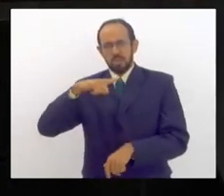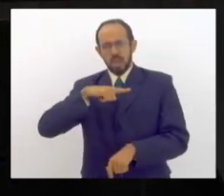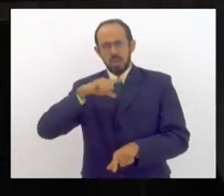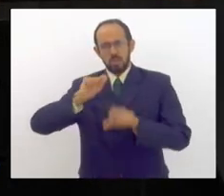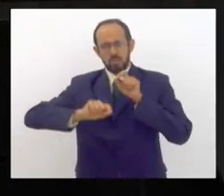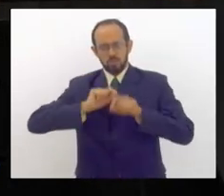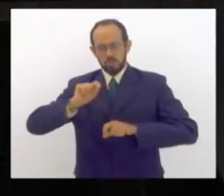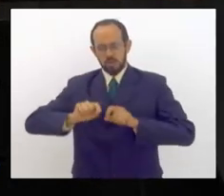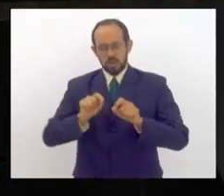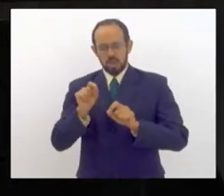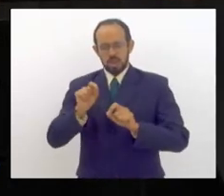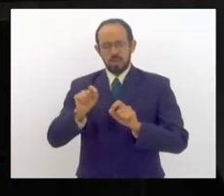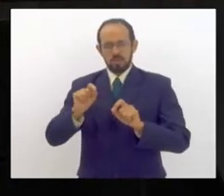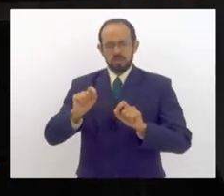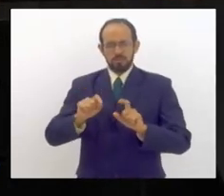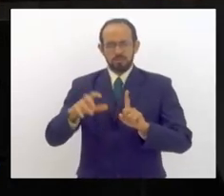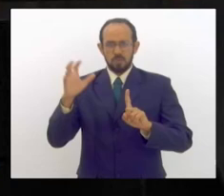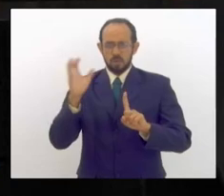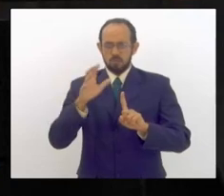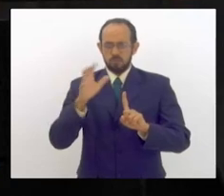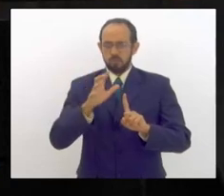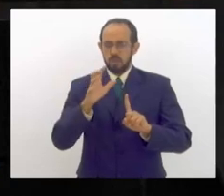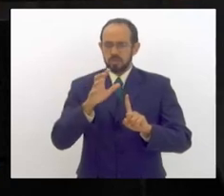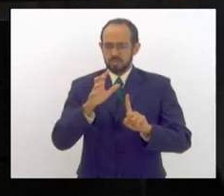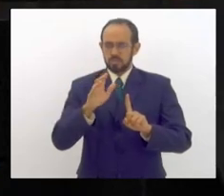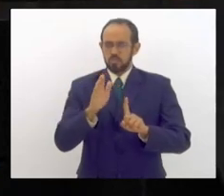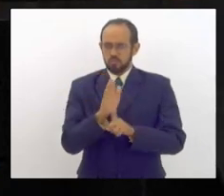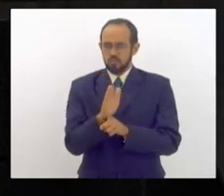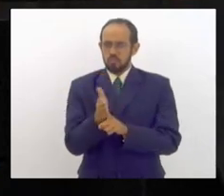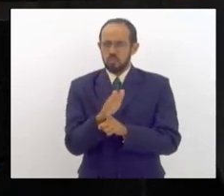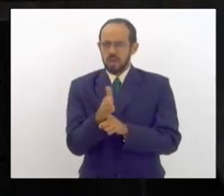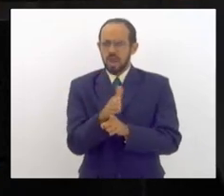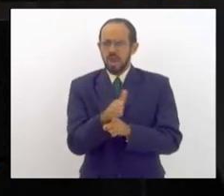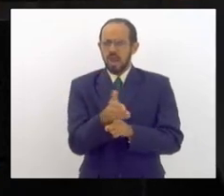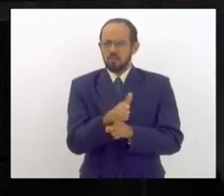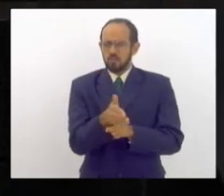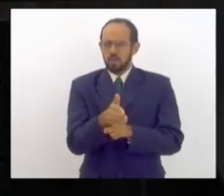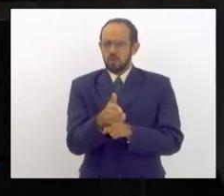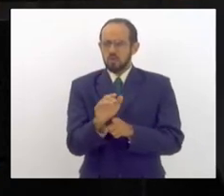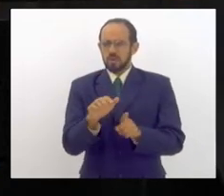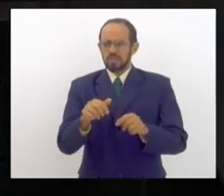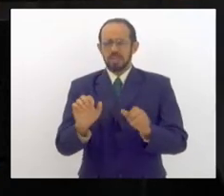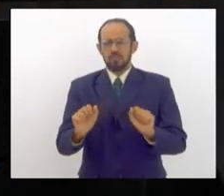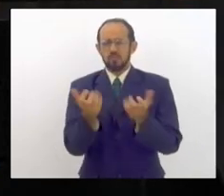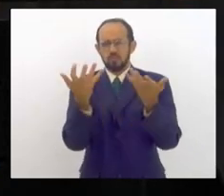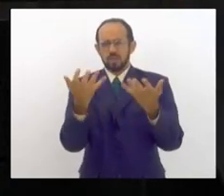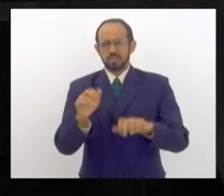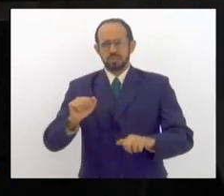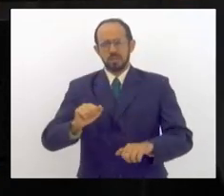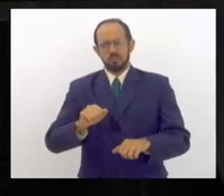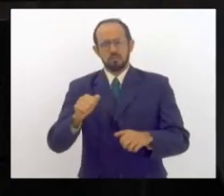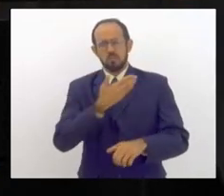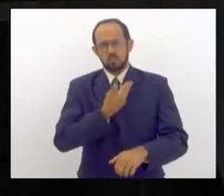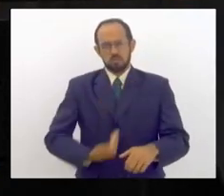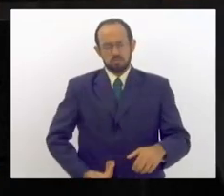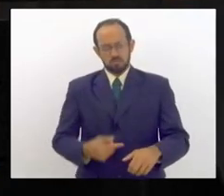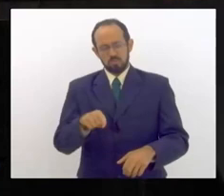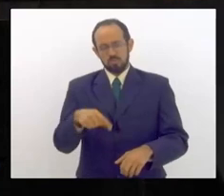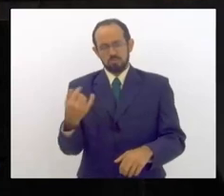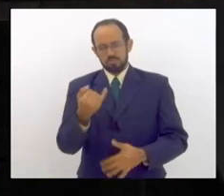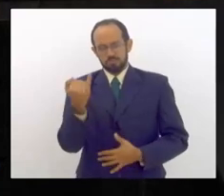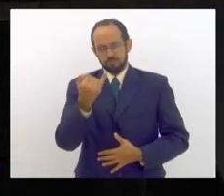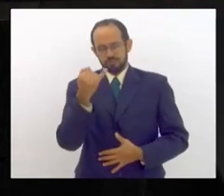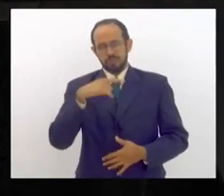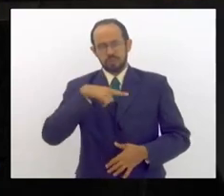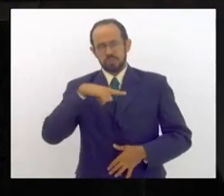numa situação de vulnerabilidade também nessa festa pública, é fundamental. A gente tem aqui alguns dados do